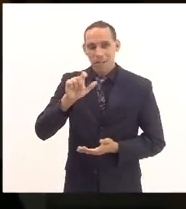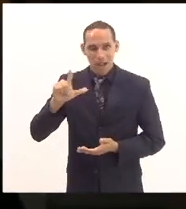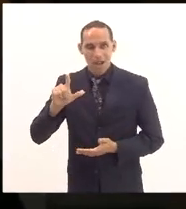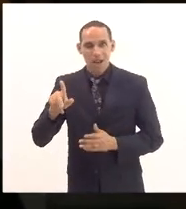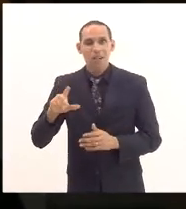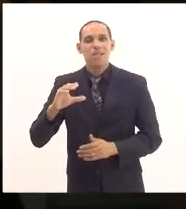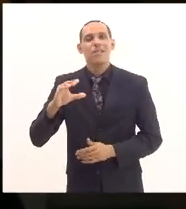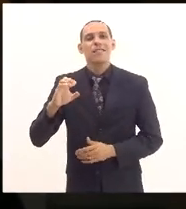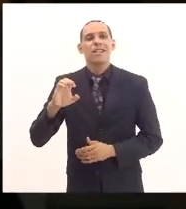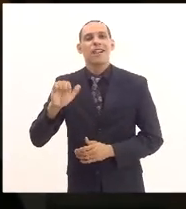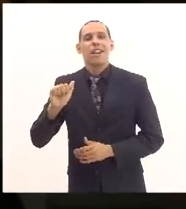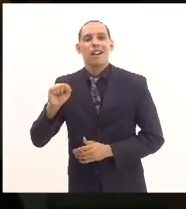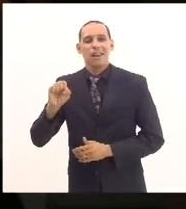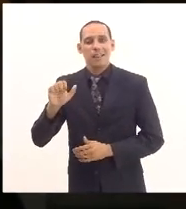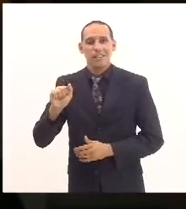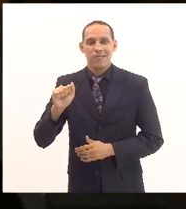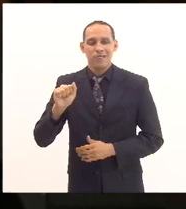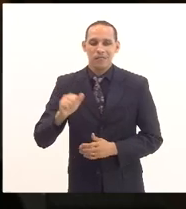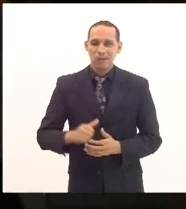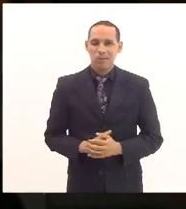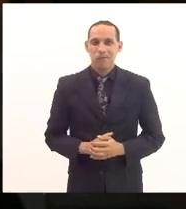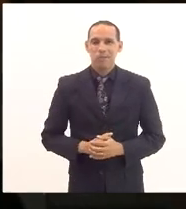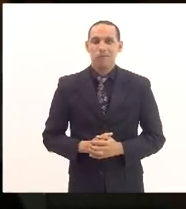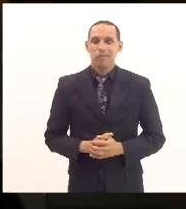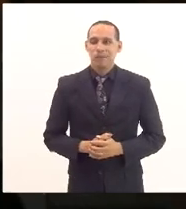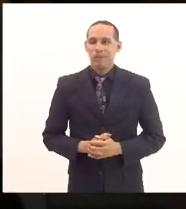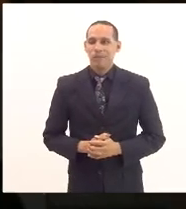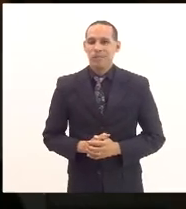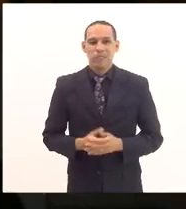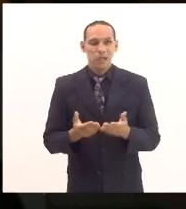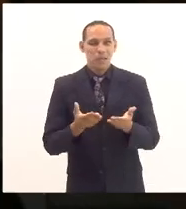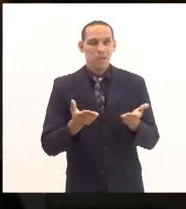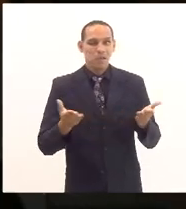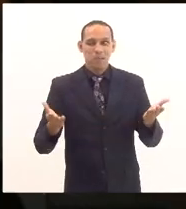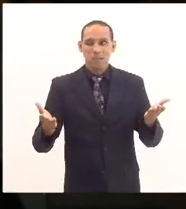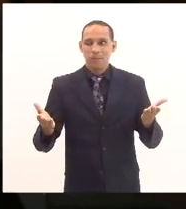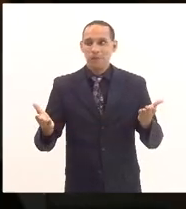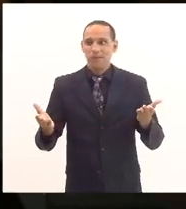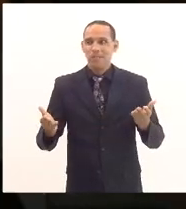SEASA, senhoras e senhores